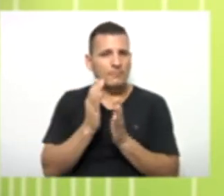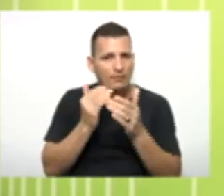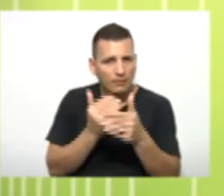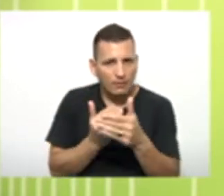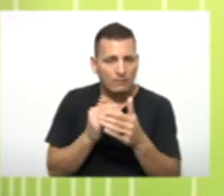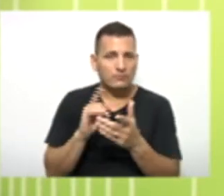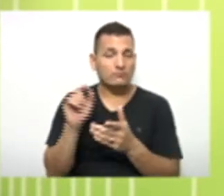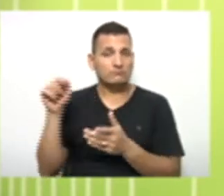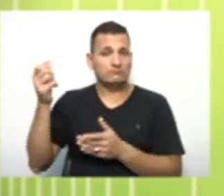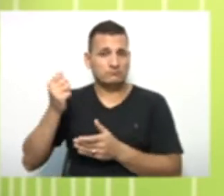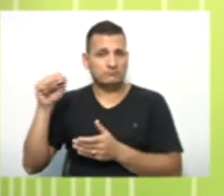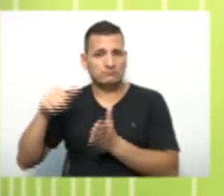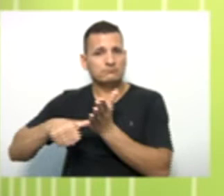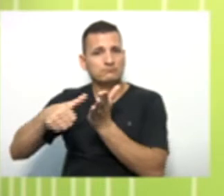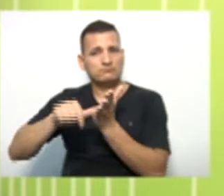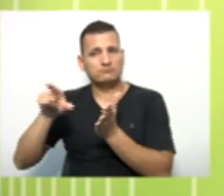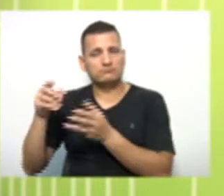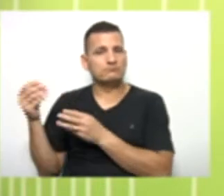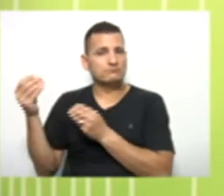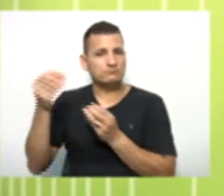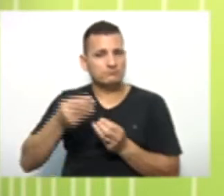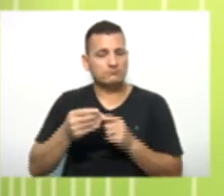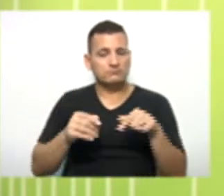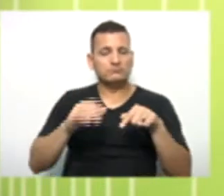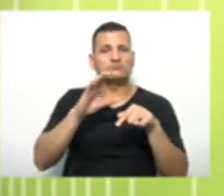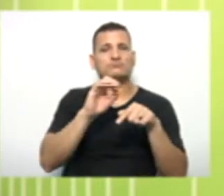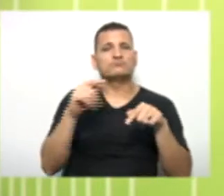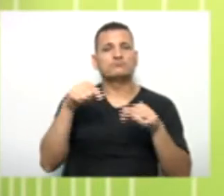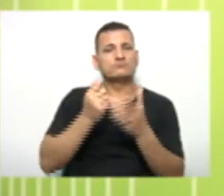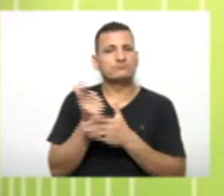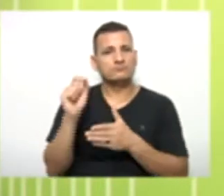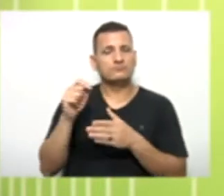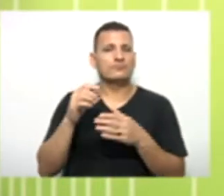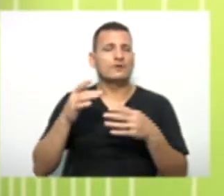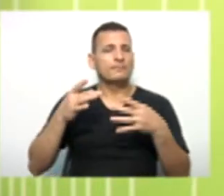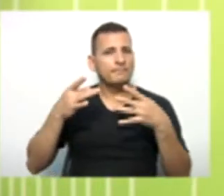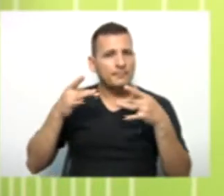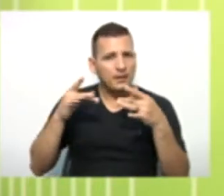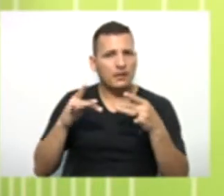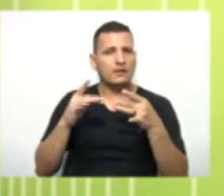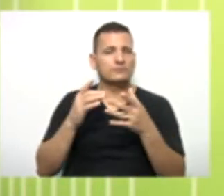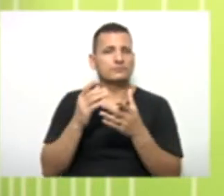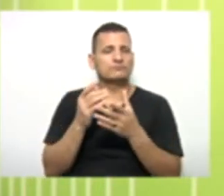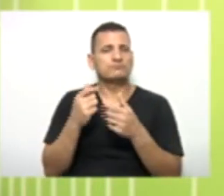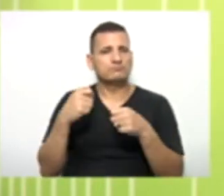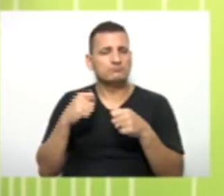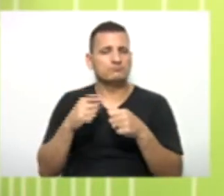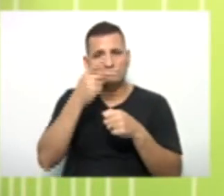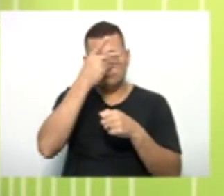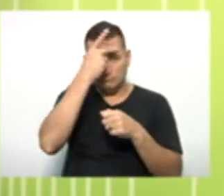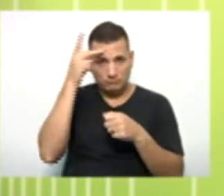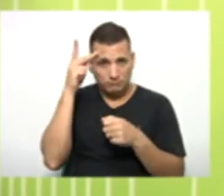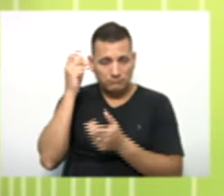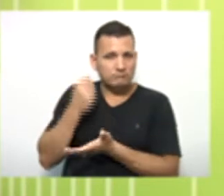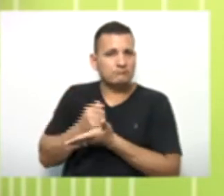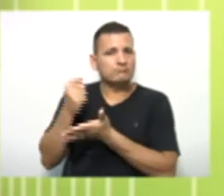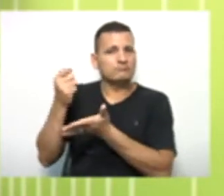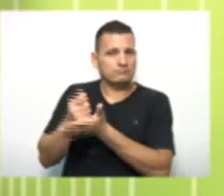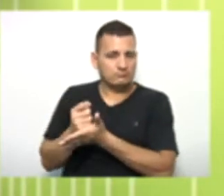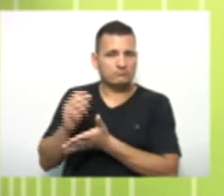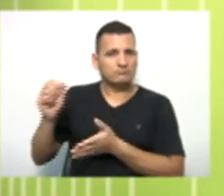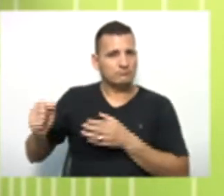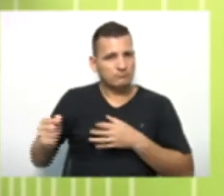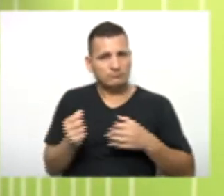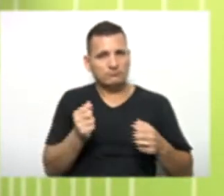já entrega. Aí, o que? A cooperativa tem que comprar o quê? As embalagens, precisa de pessoas para trabalhar. Então, essas